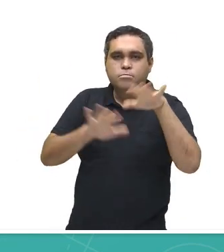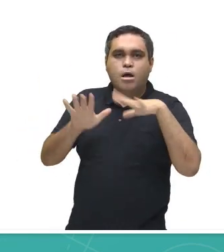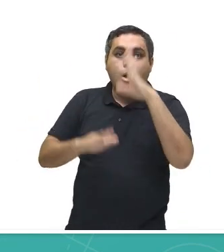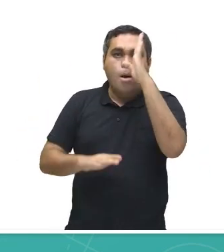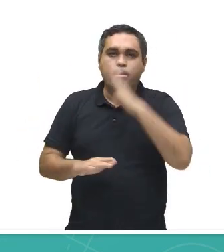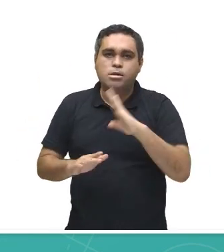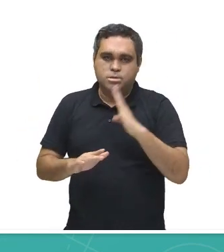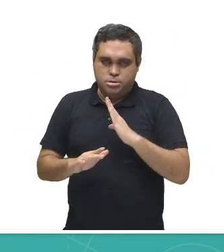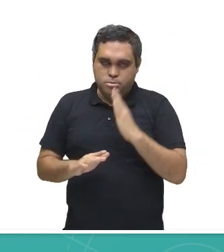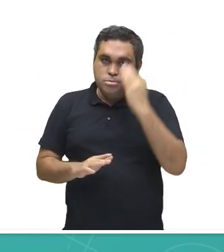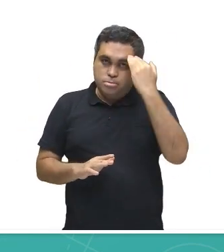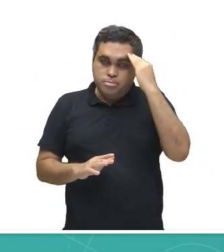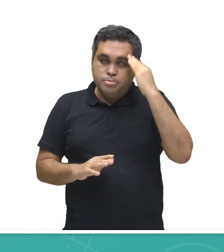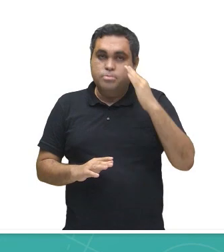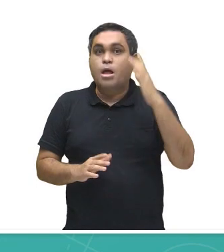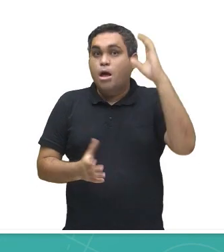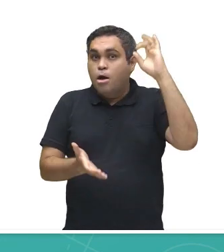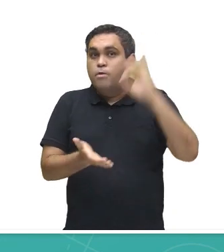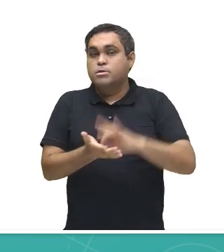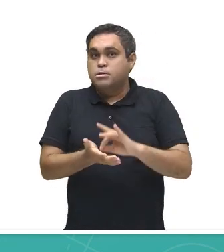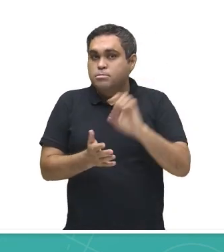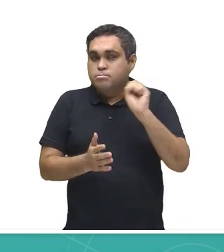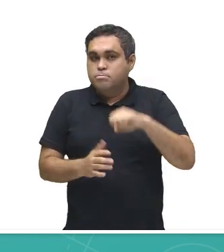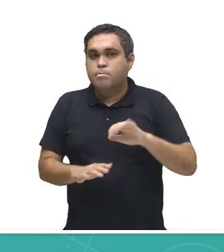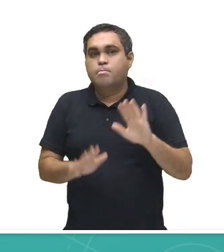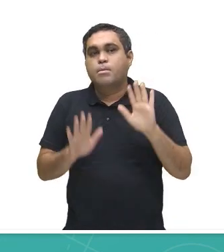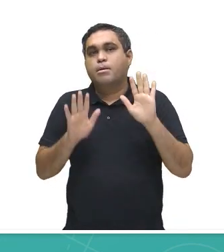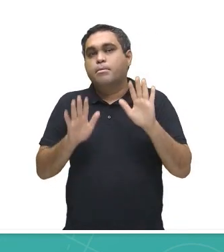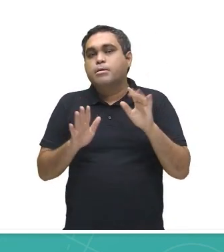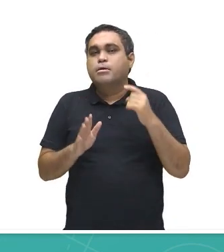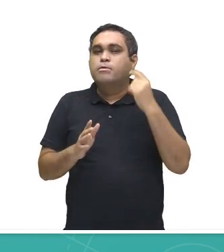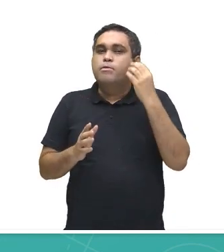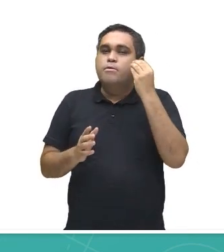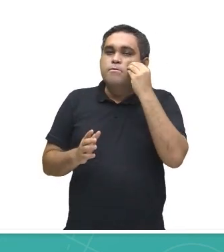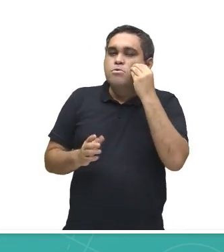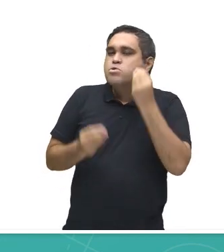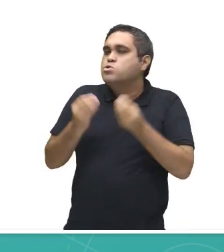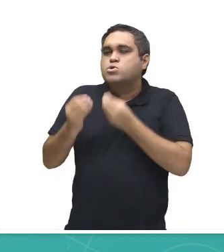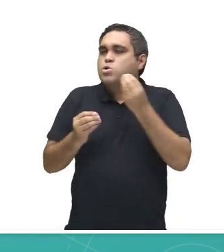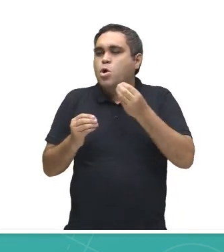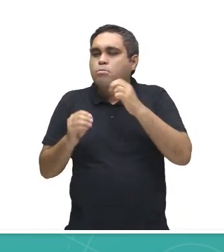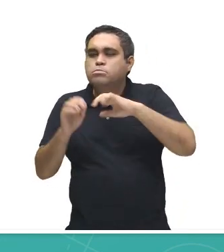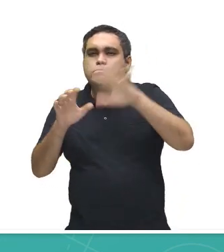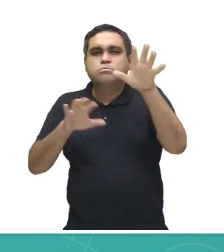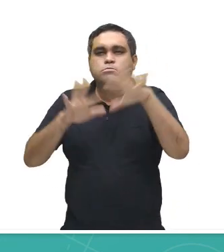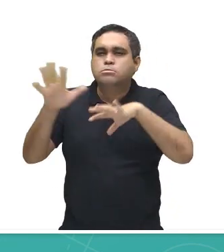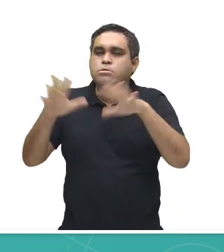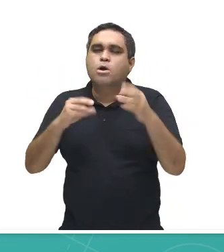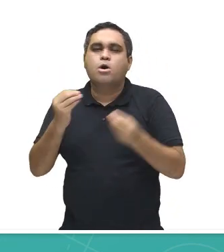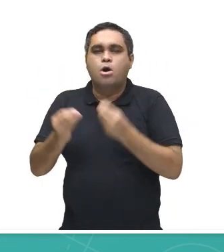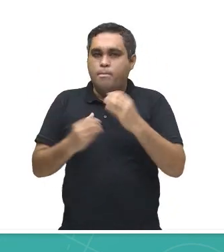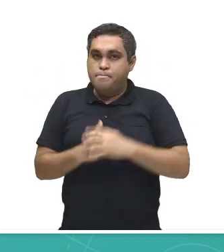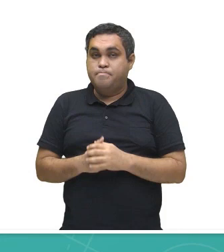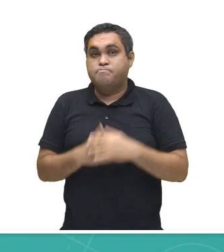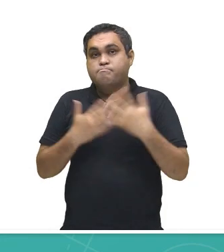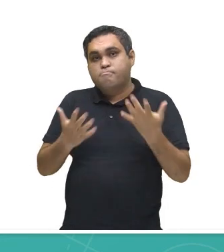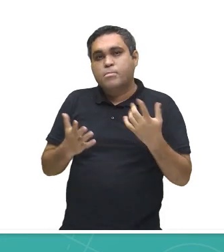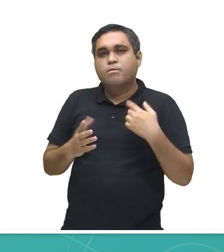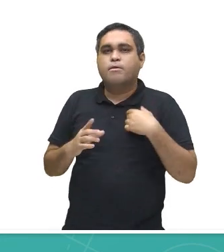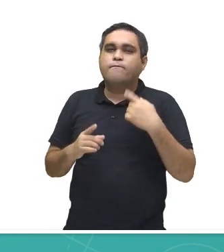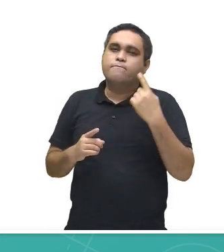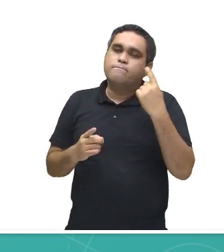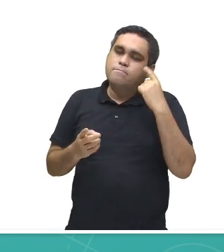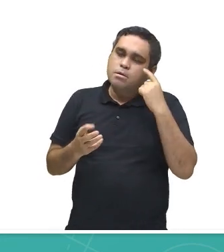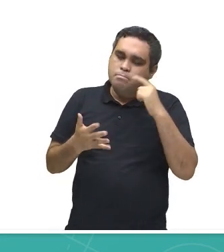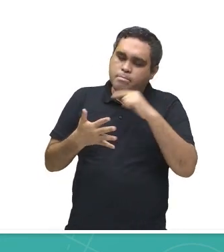a oficial, tá? Agora, o que ele vai verificar? Ele vai verificar vários elementos para ocorrer essas divisões,